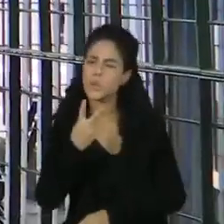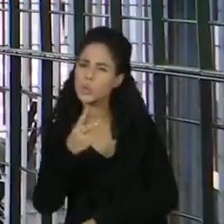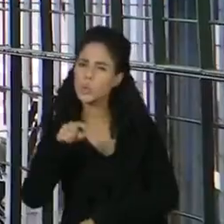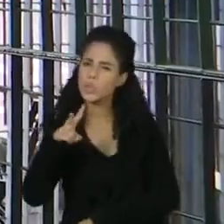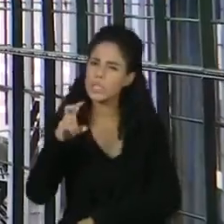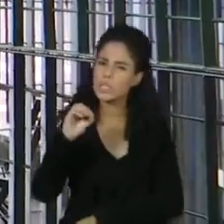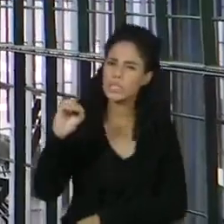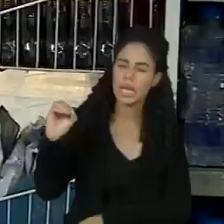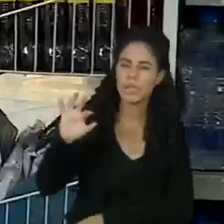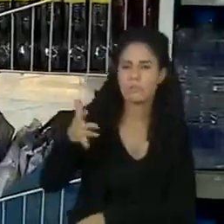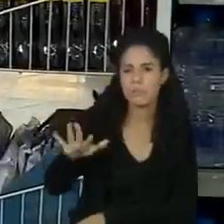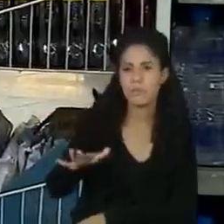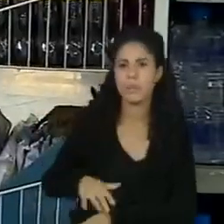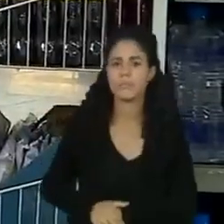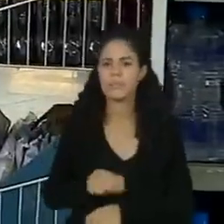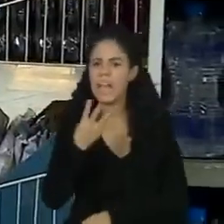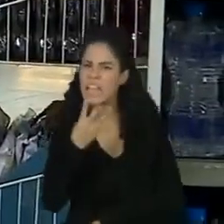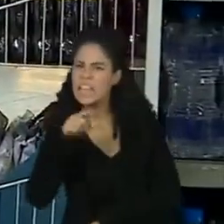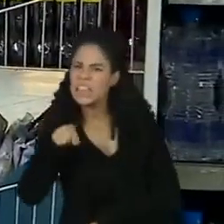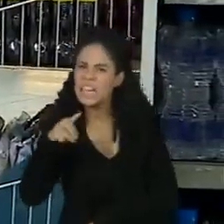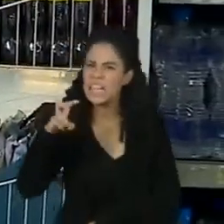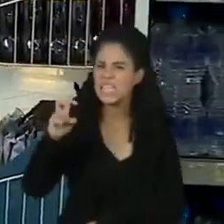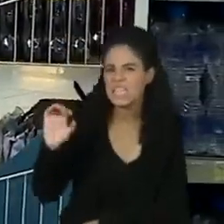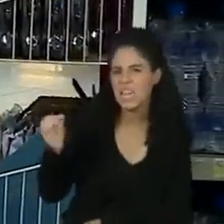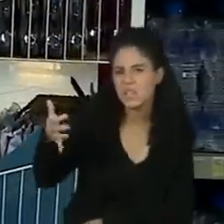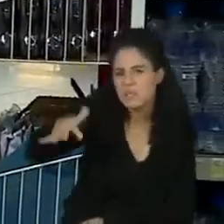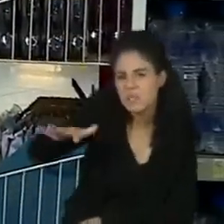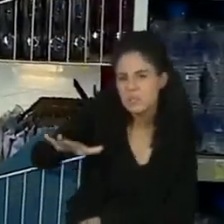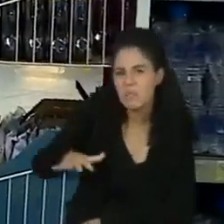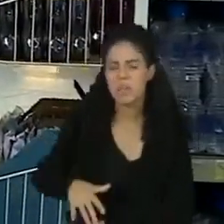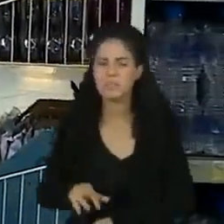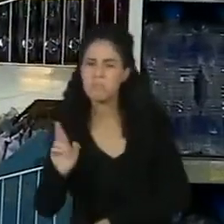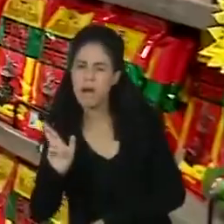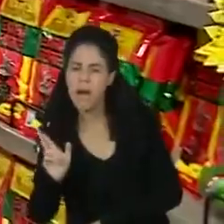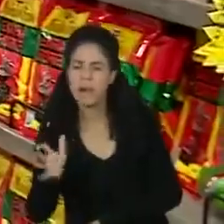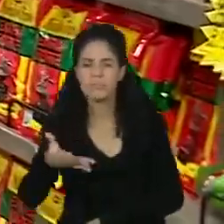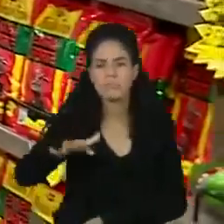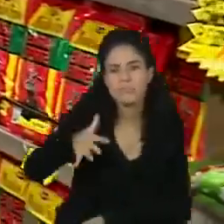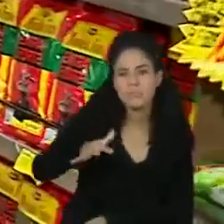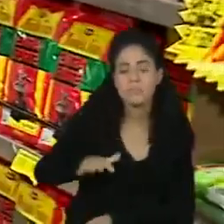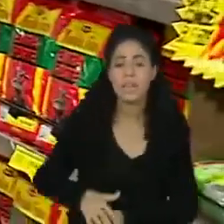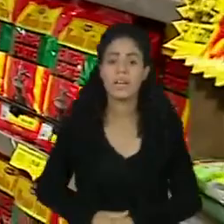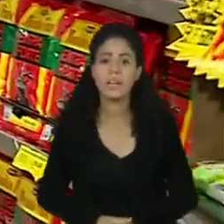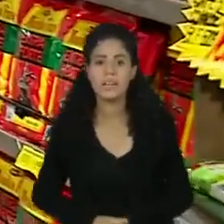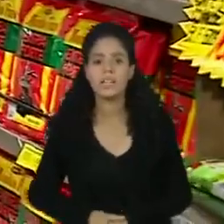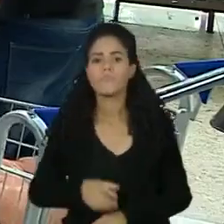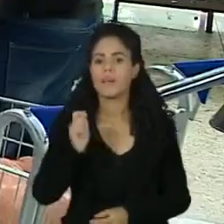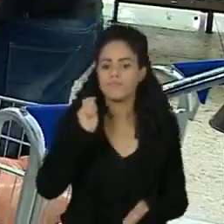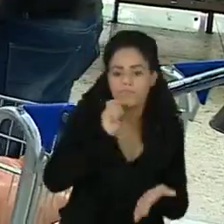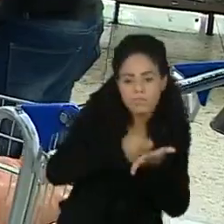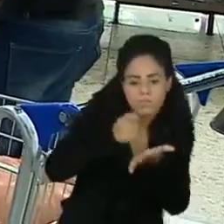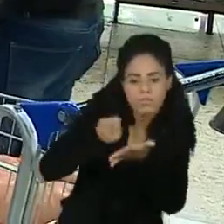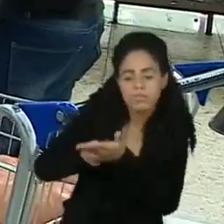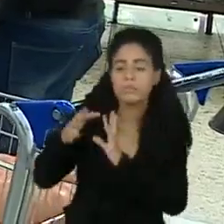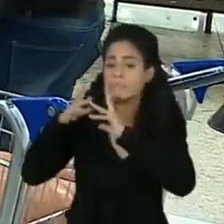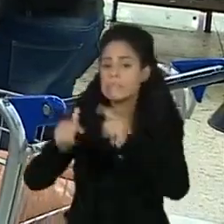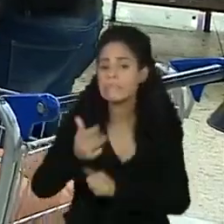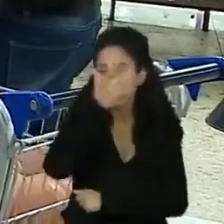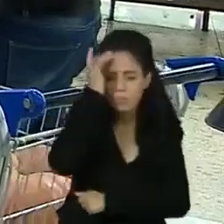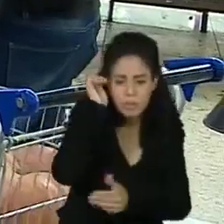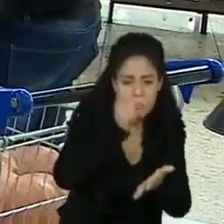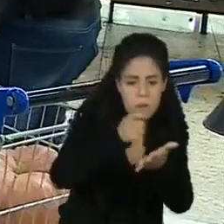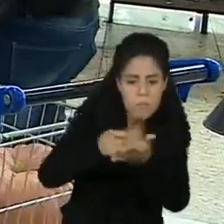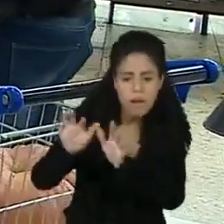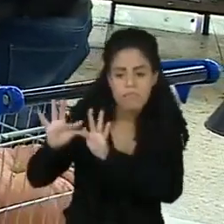Uns 3.500. Para o Diese, o valor do salário mínimo ideal para suprir todas as despesas de um trabalhador e de